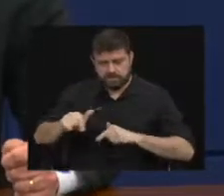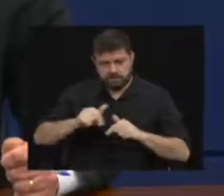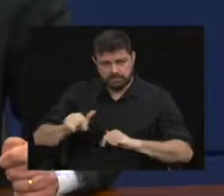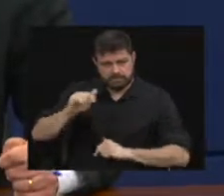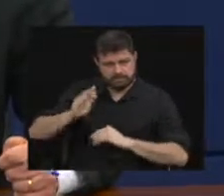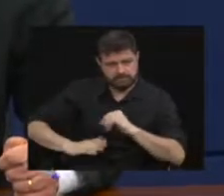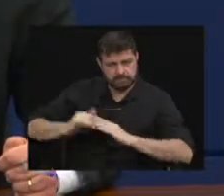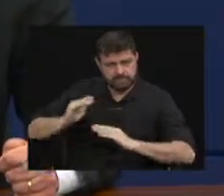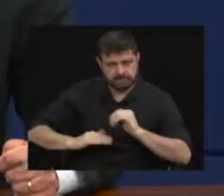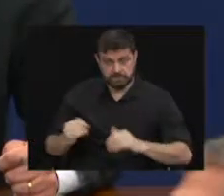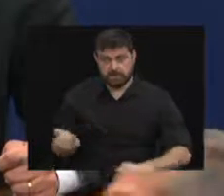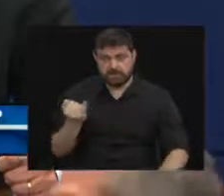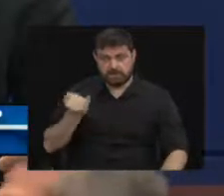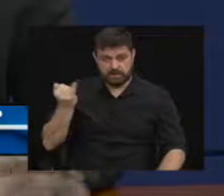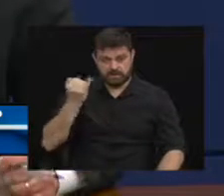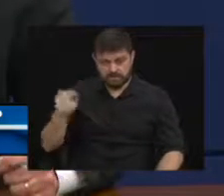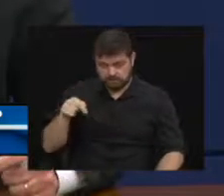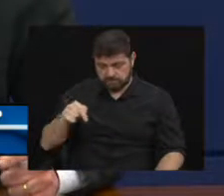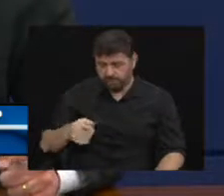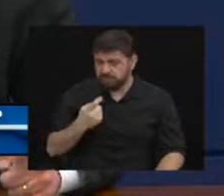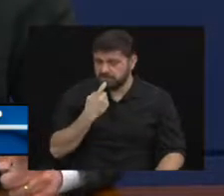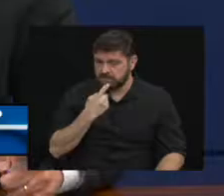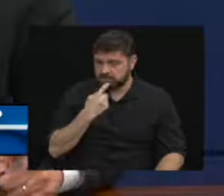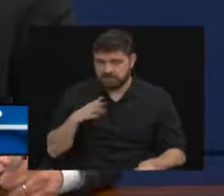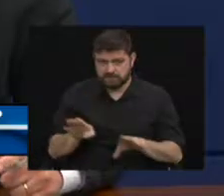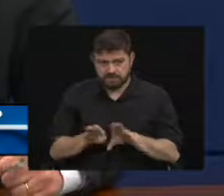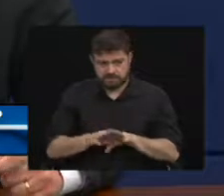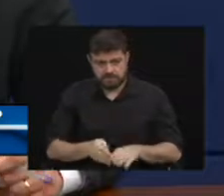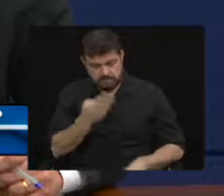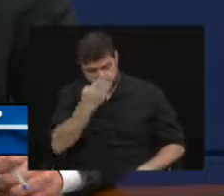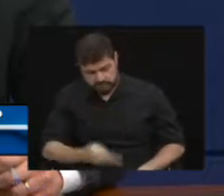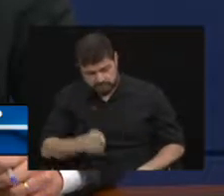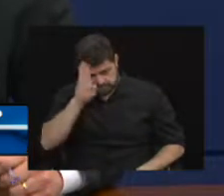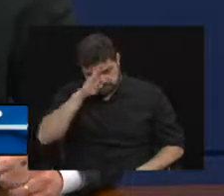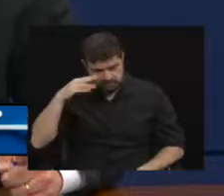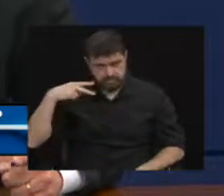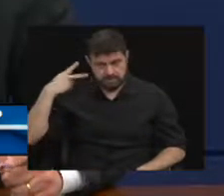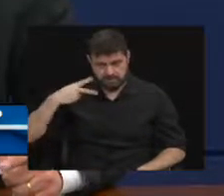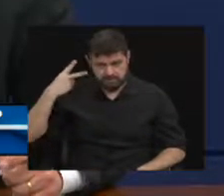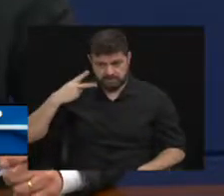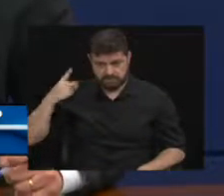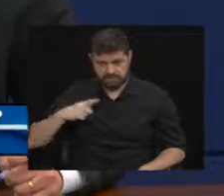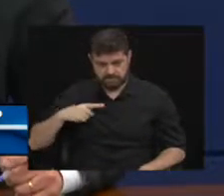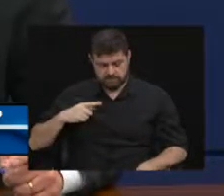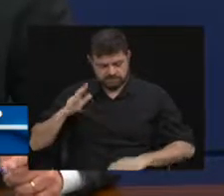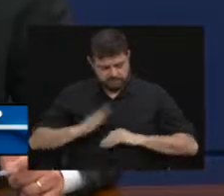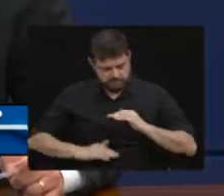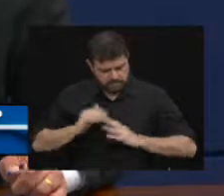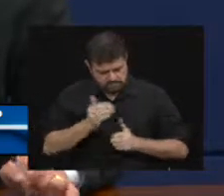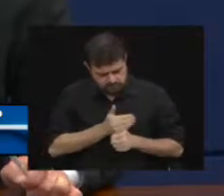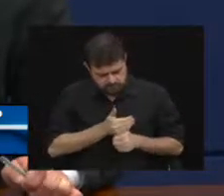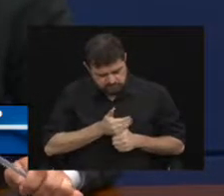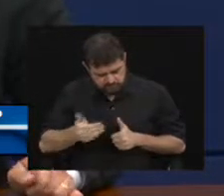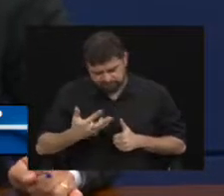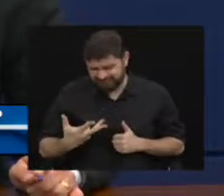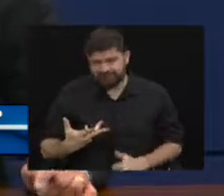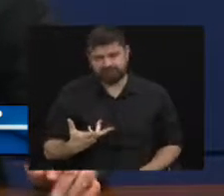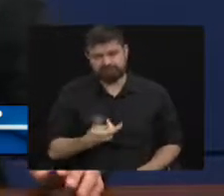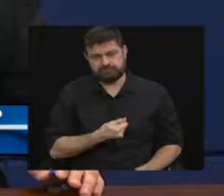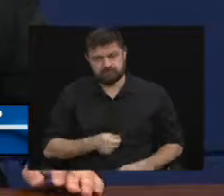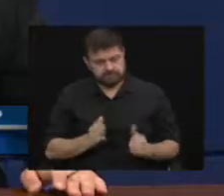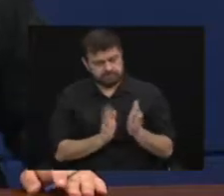aqui também a publicação da Lei 15.298, de minha autoria, que trata da utilidade pública do IBECA, Instituto de IBECA de